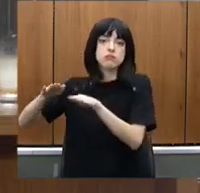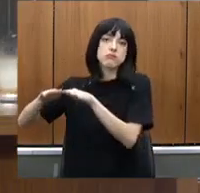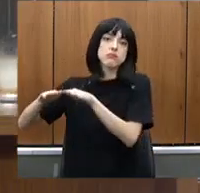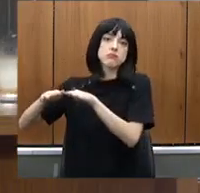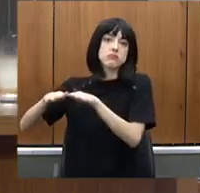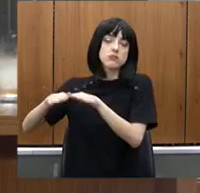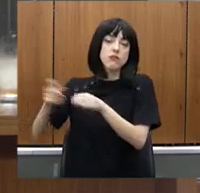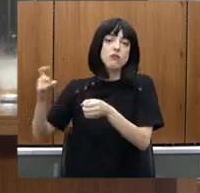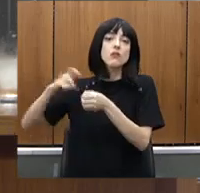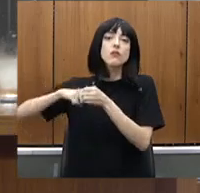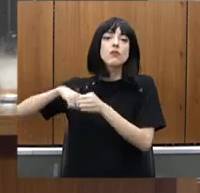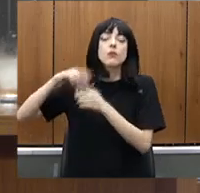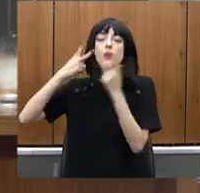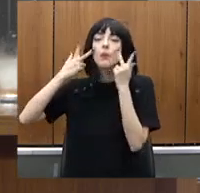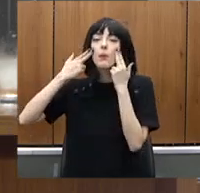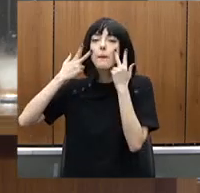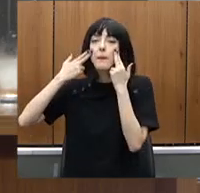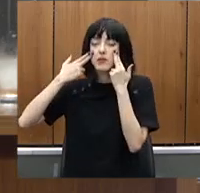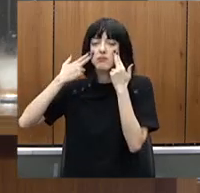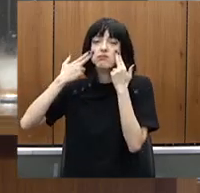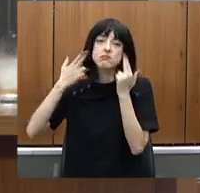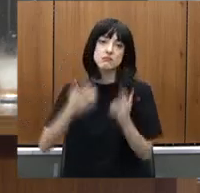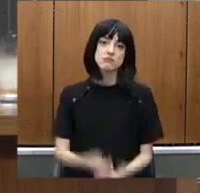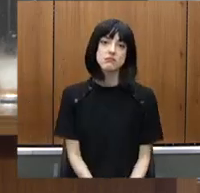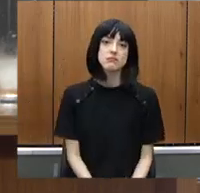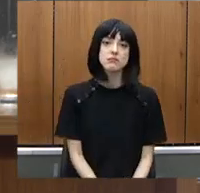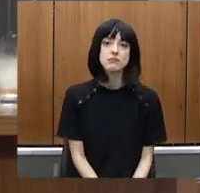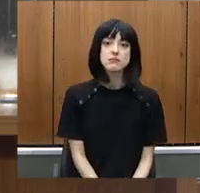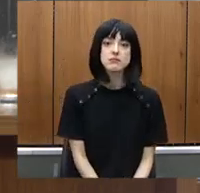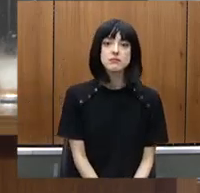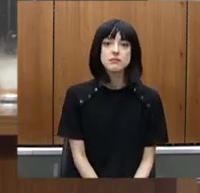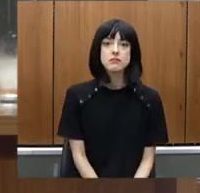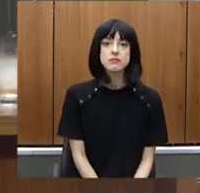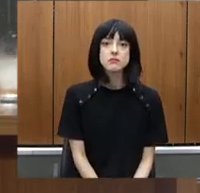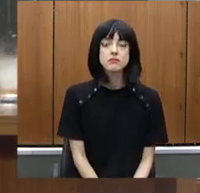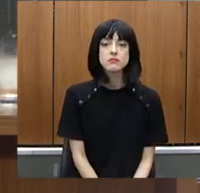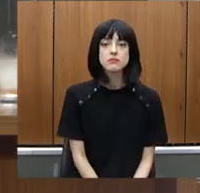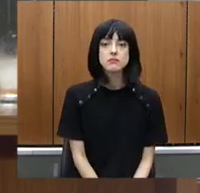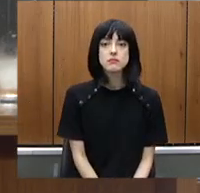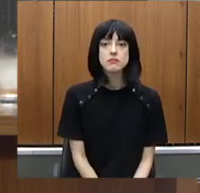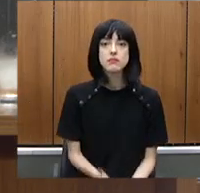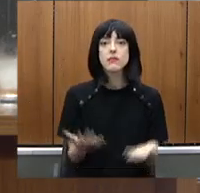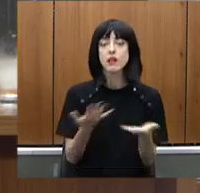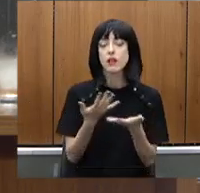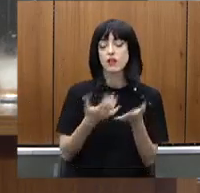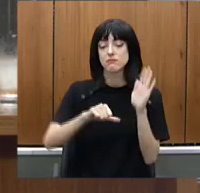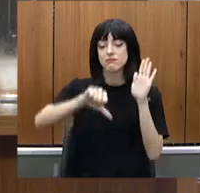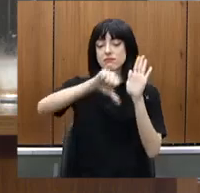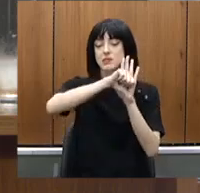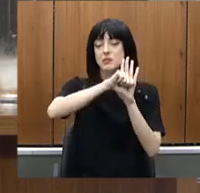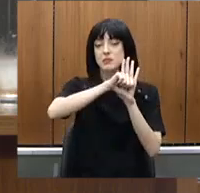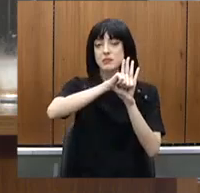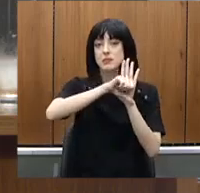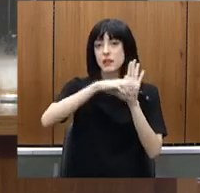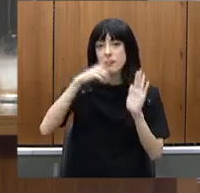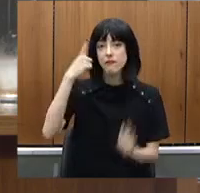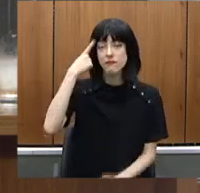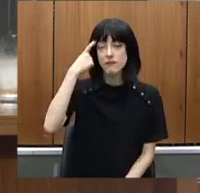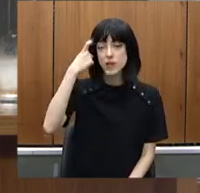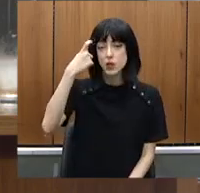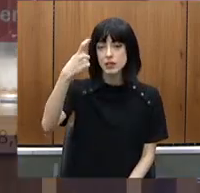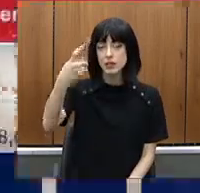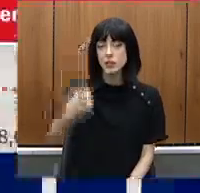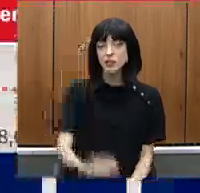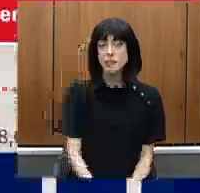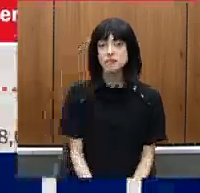Além disso pode passar por favor a taxa de crimes violentos é bom a gente olhar aqui no gráfico que mostra